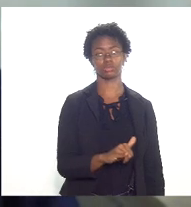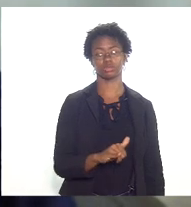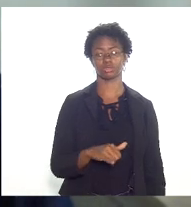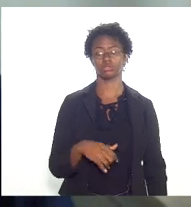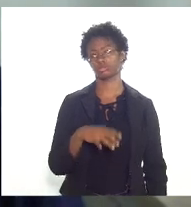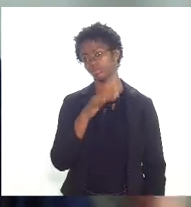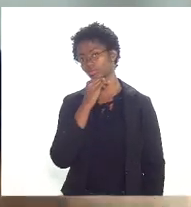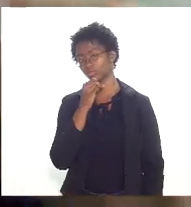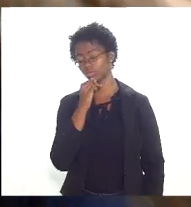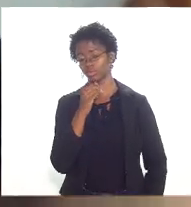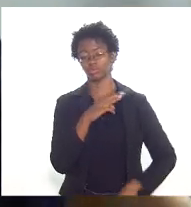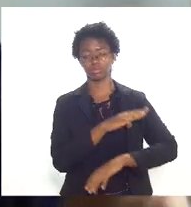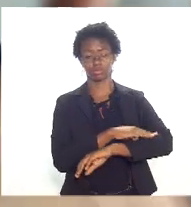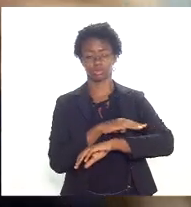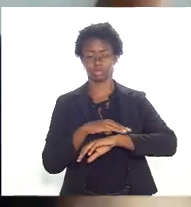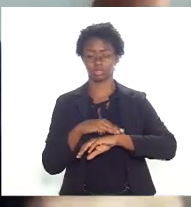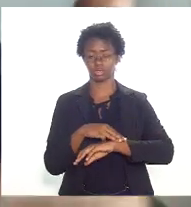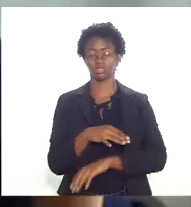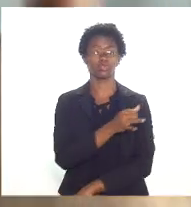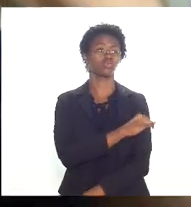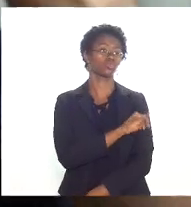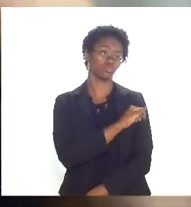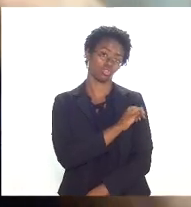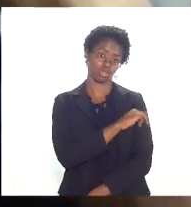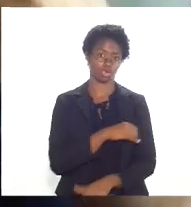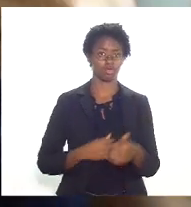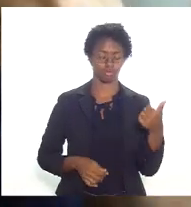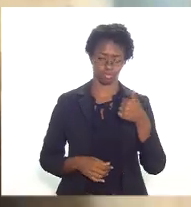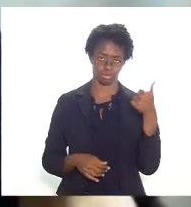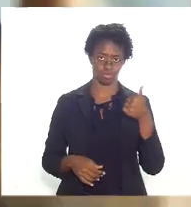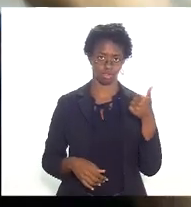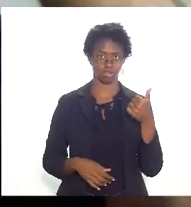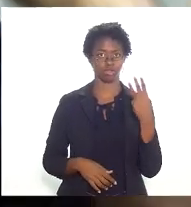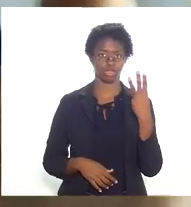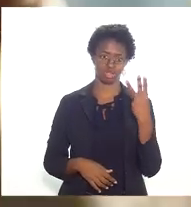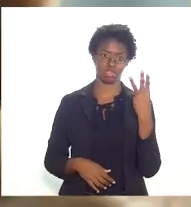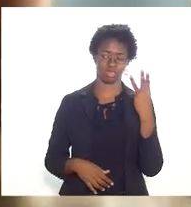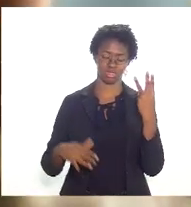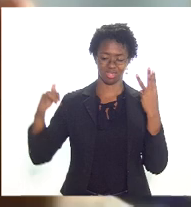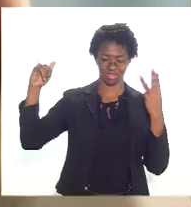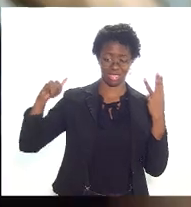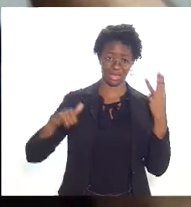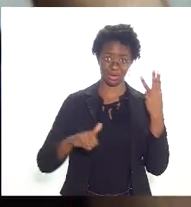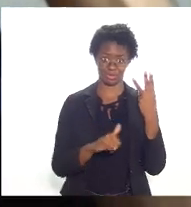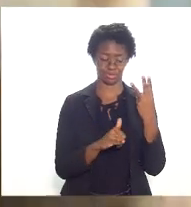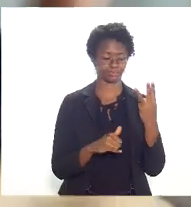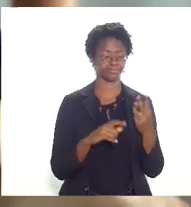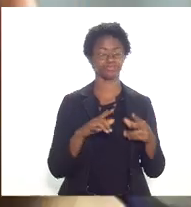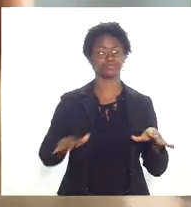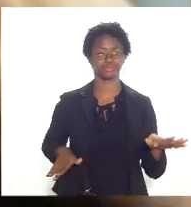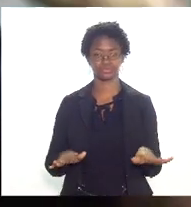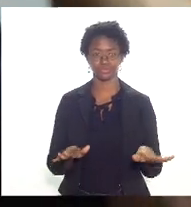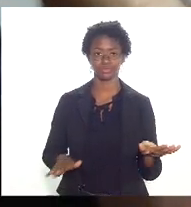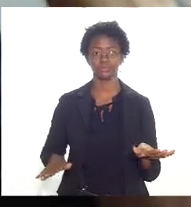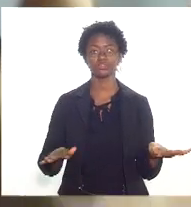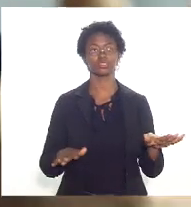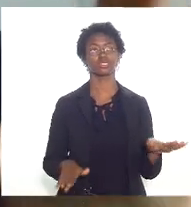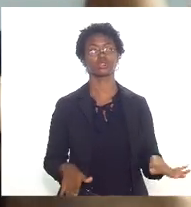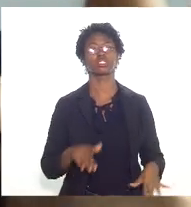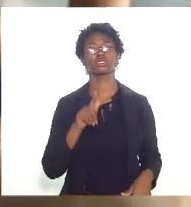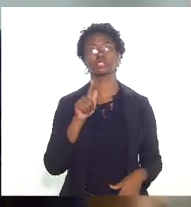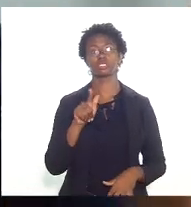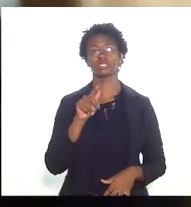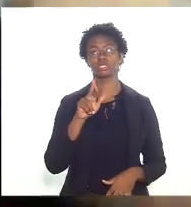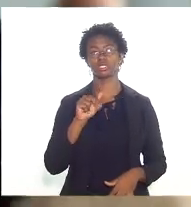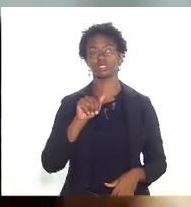Maricá agrada o Rio de Janeiro é o primeiro com preço aeroporto Jacarepaguá Santos Dumont e